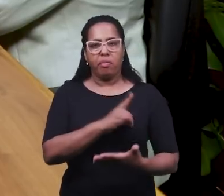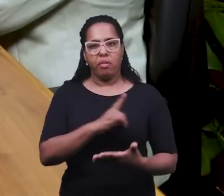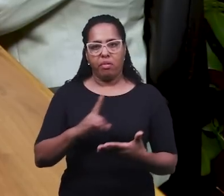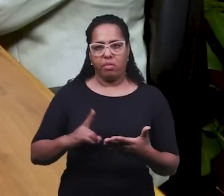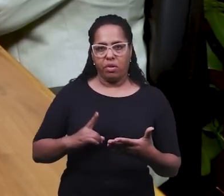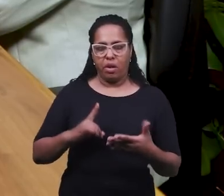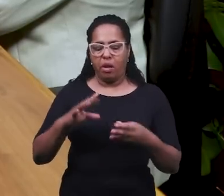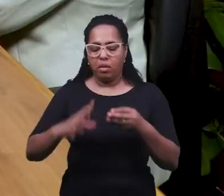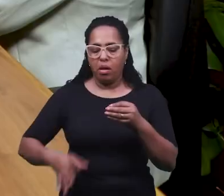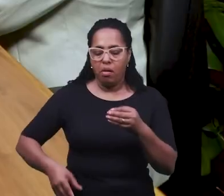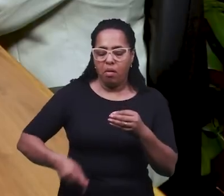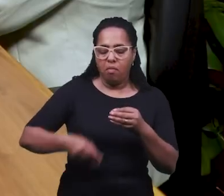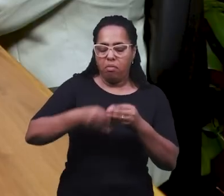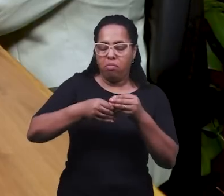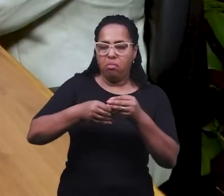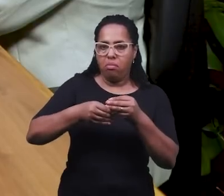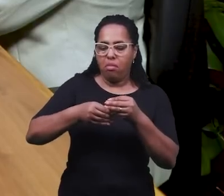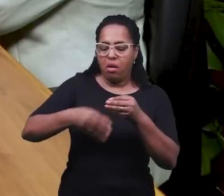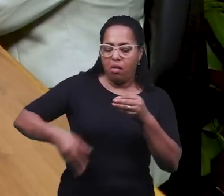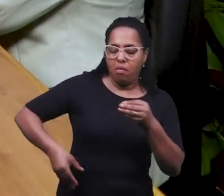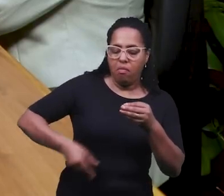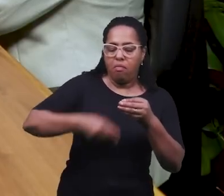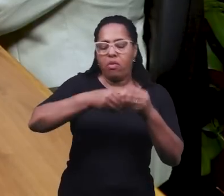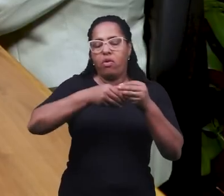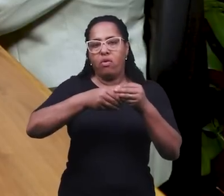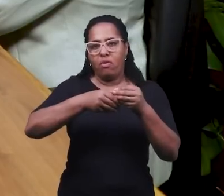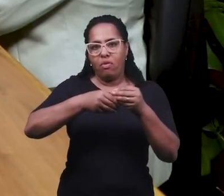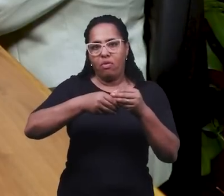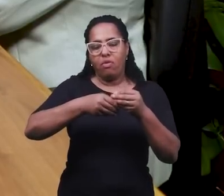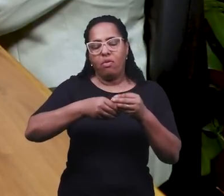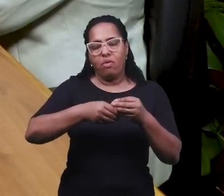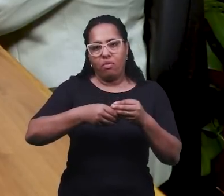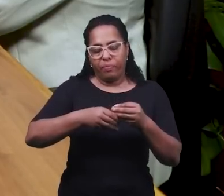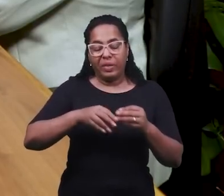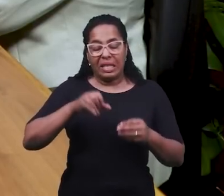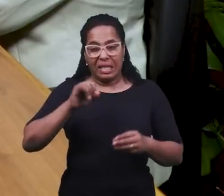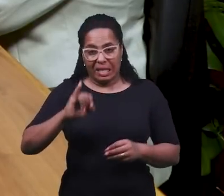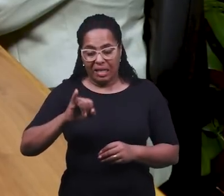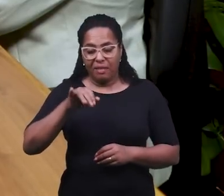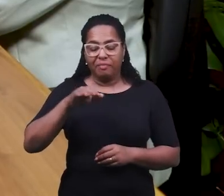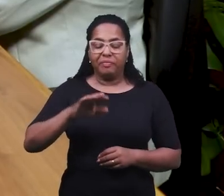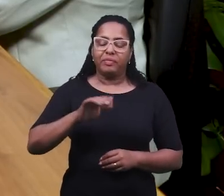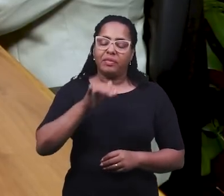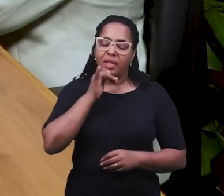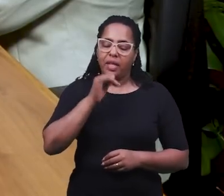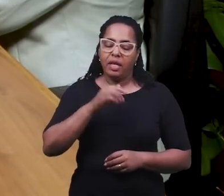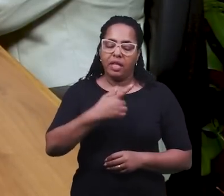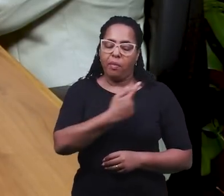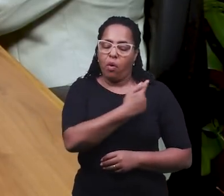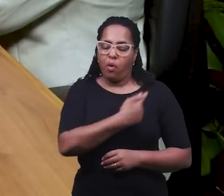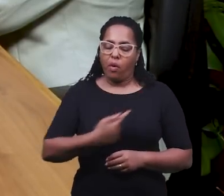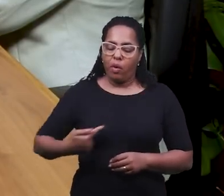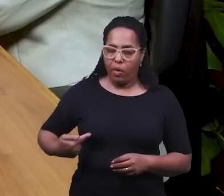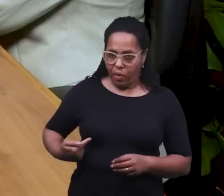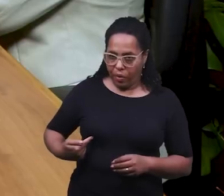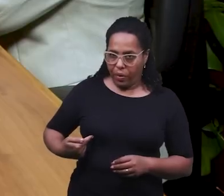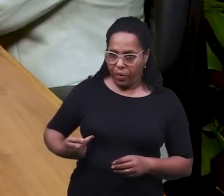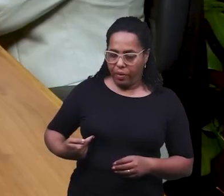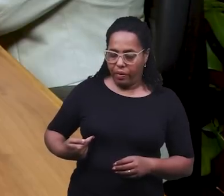é um prolongamento do ministério, ele é um prolongamento do governo, né? Se você pegar o governo, você diz